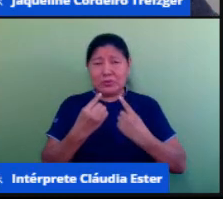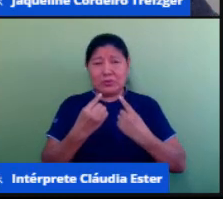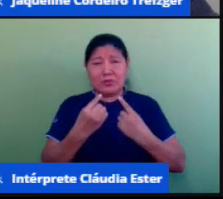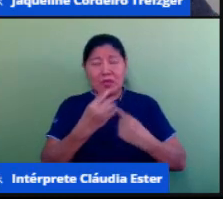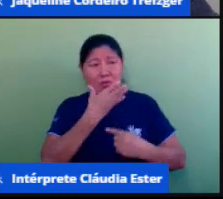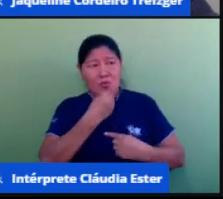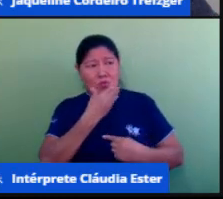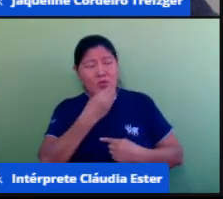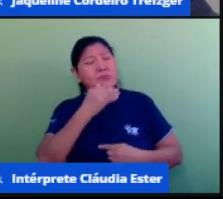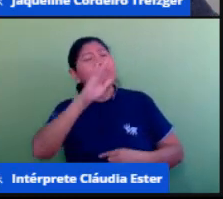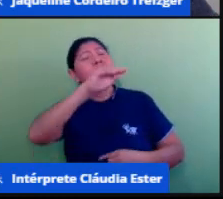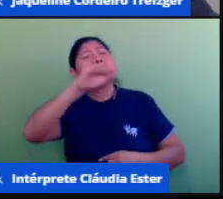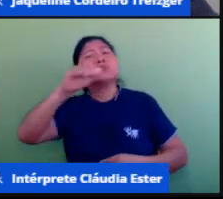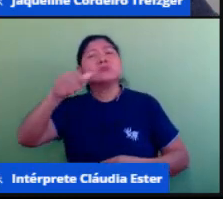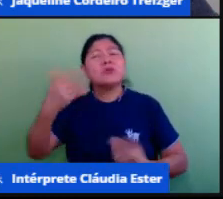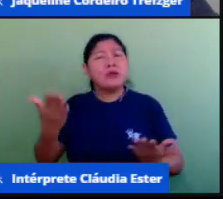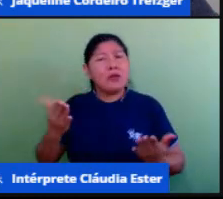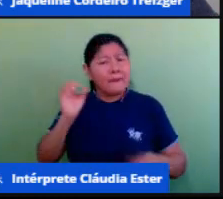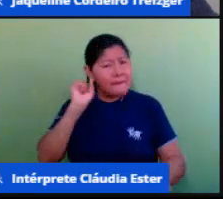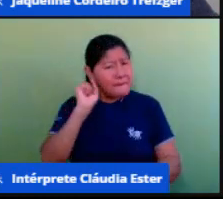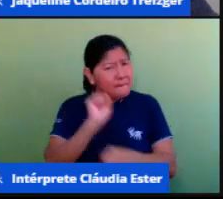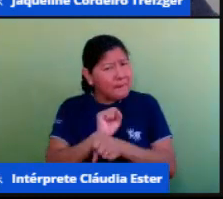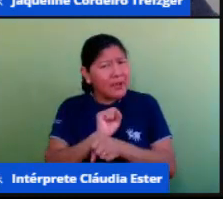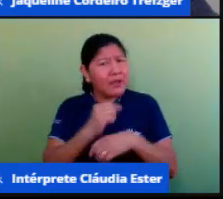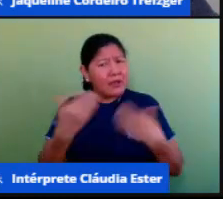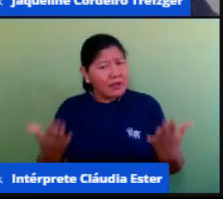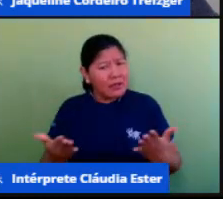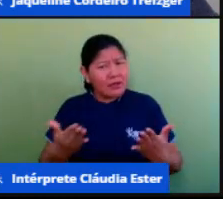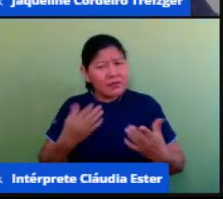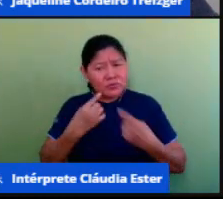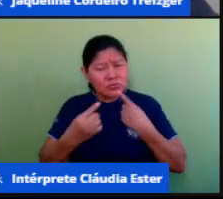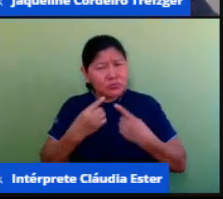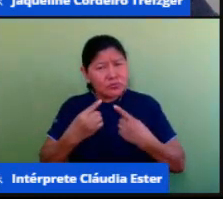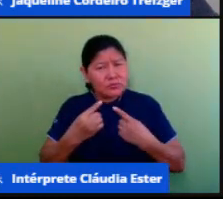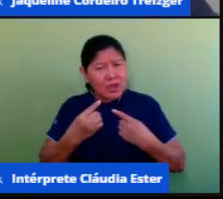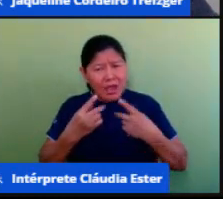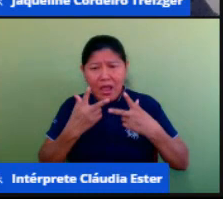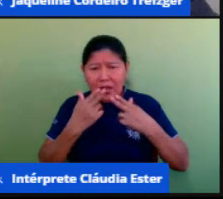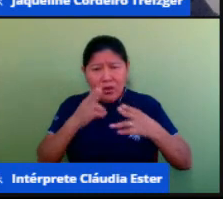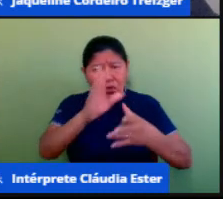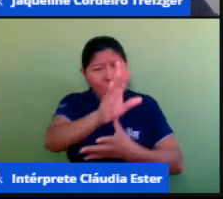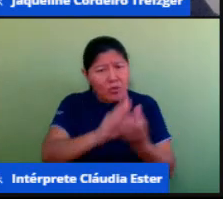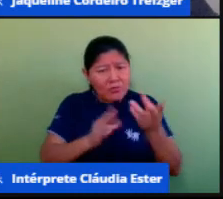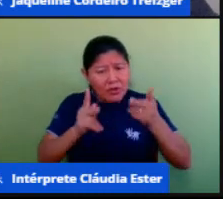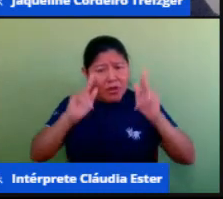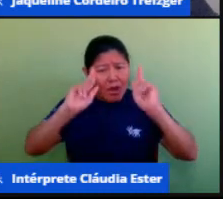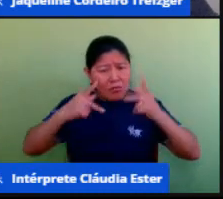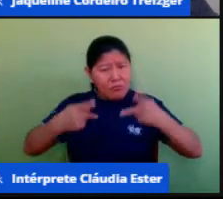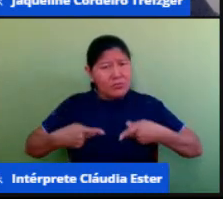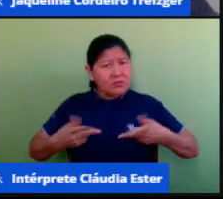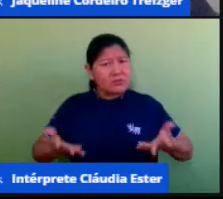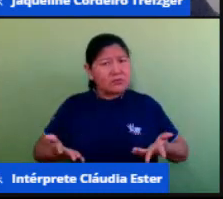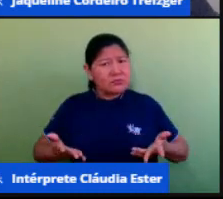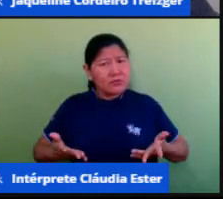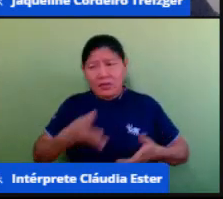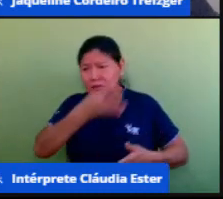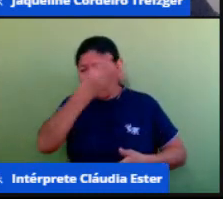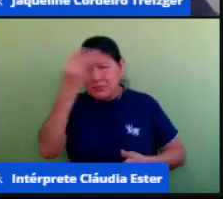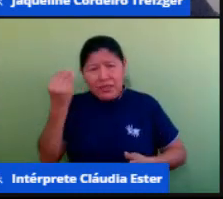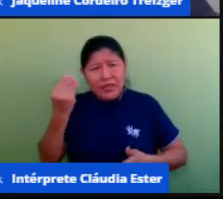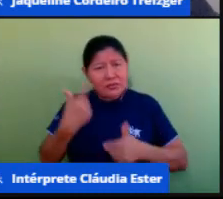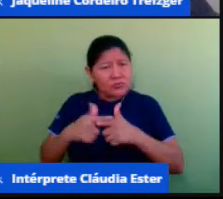a eles que parassem de agir como humanos e esquecessem suas diferenças, pelo menos naquele dia.